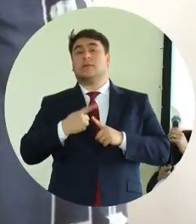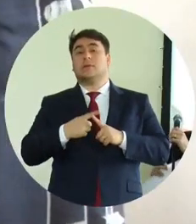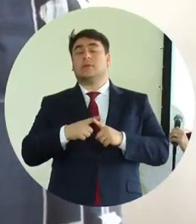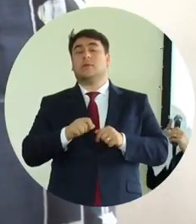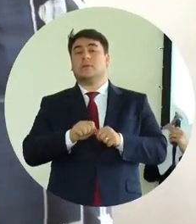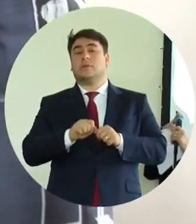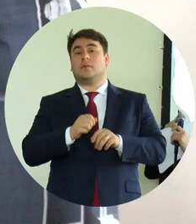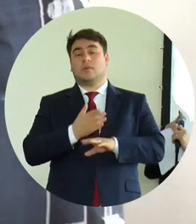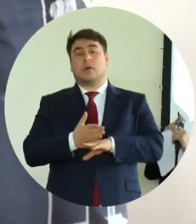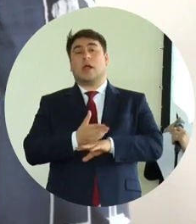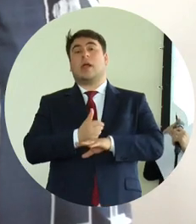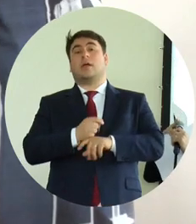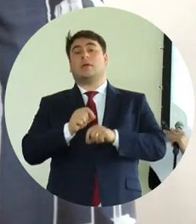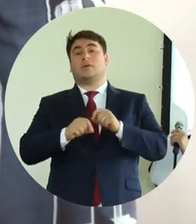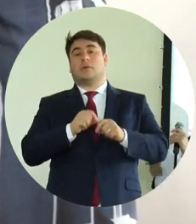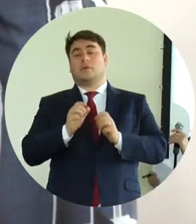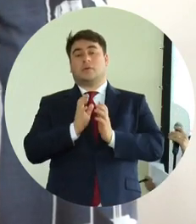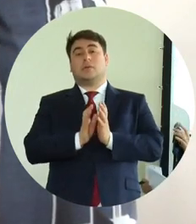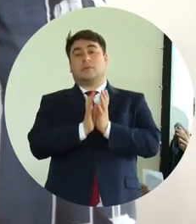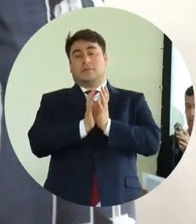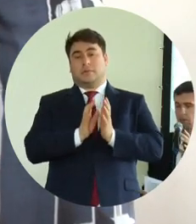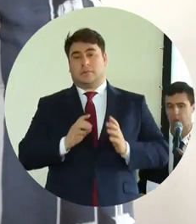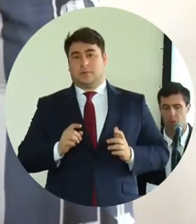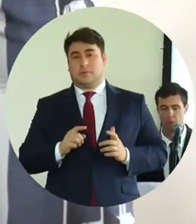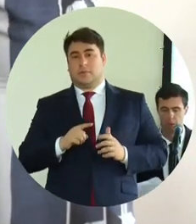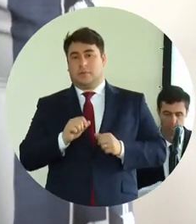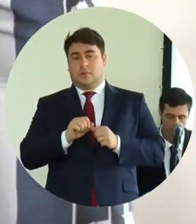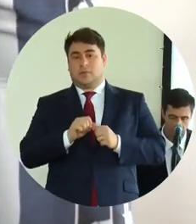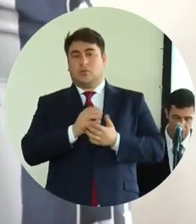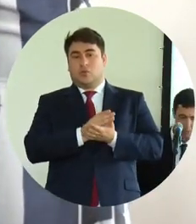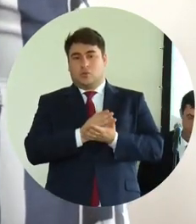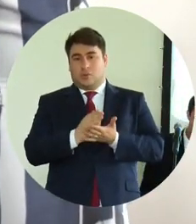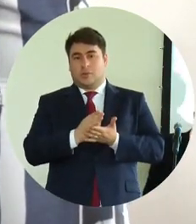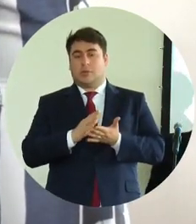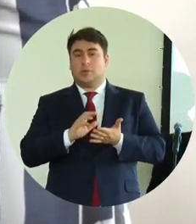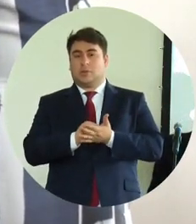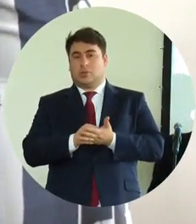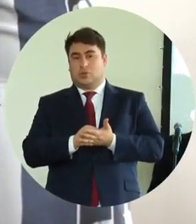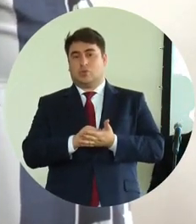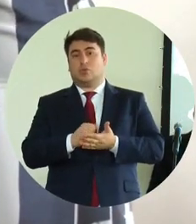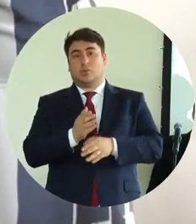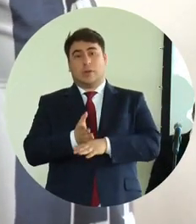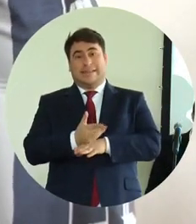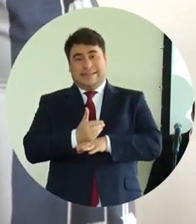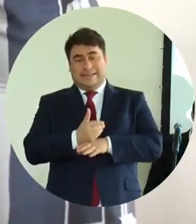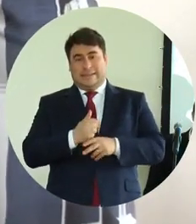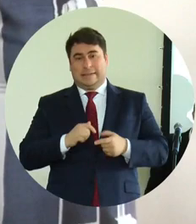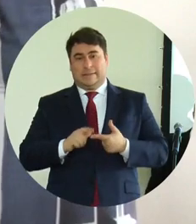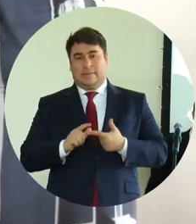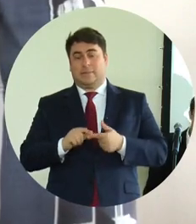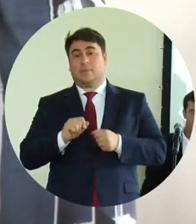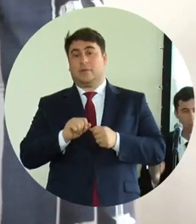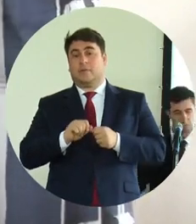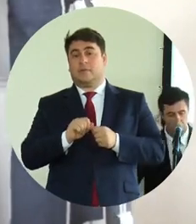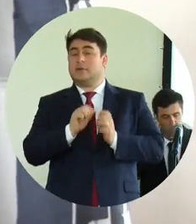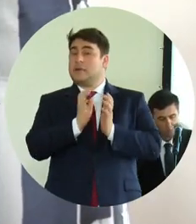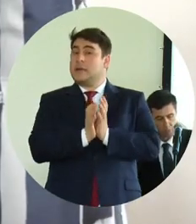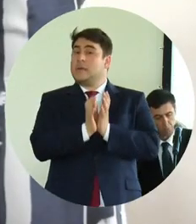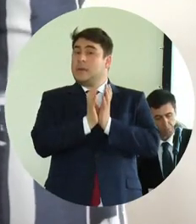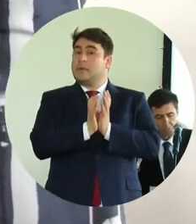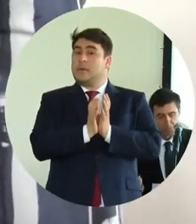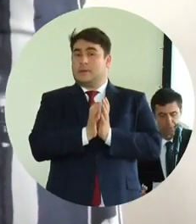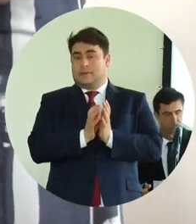uma antecipação do nosso prêmio. Nós vamos começar as inscrições mais cedo para fazer a